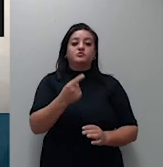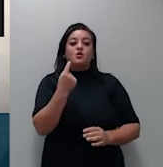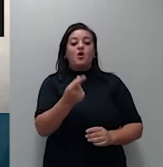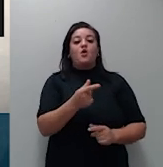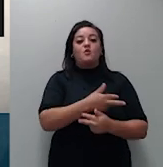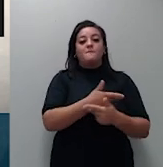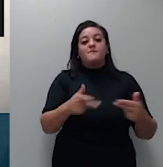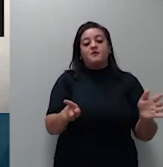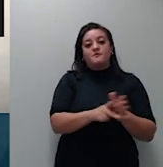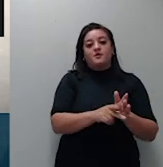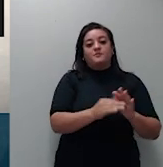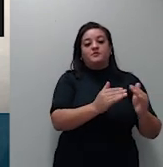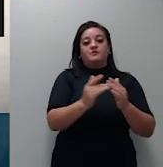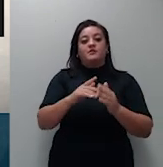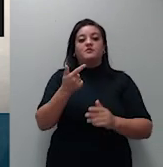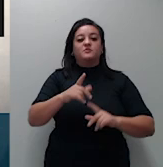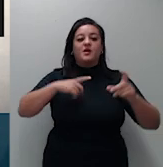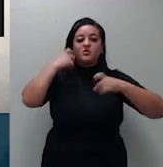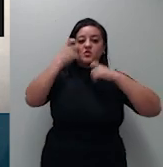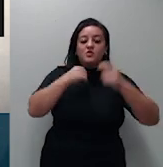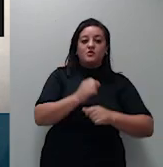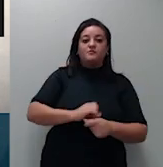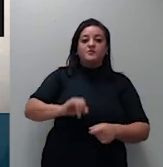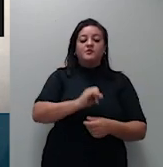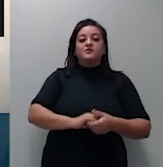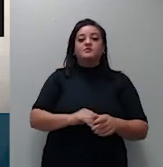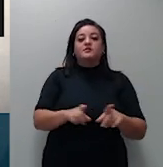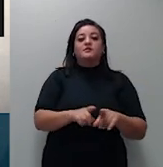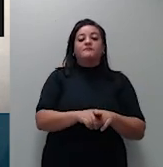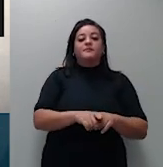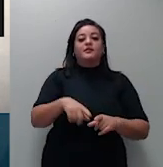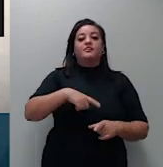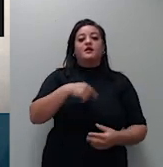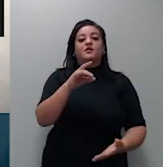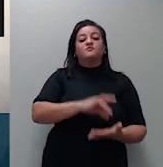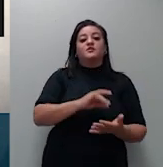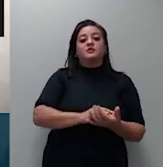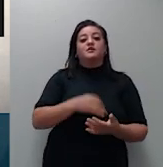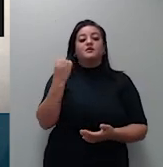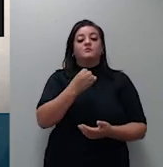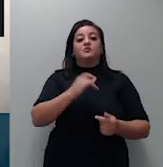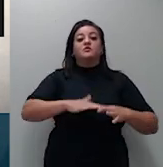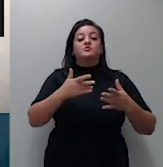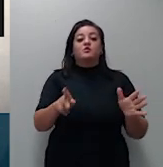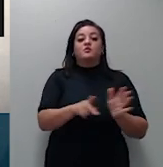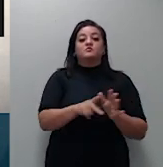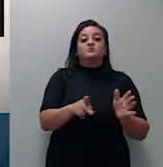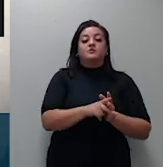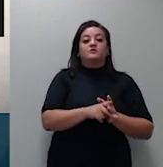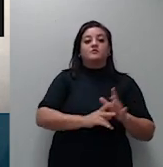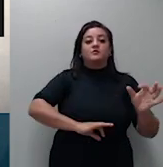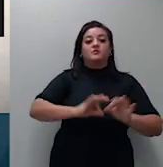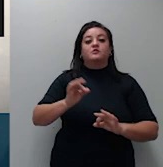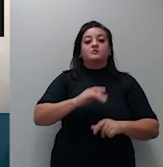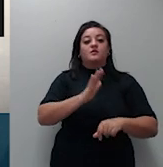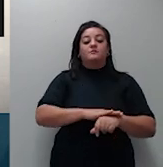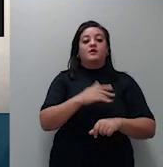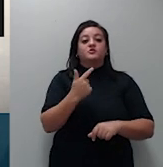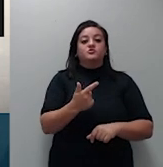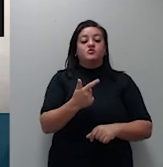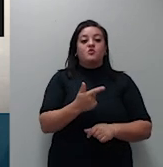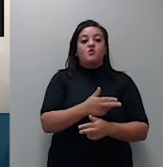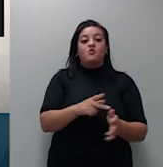sem dúvida a instituição convencional tem verdadeiro relevo quando o patrimônio é composto por mais de um bem e